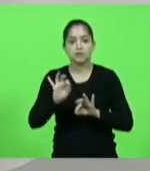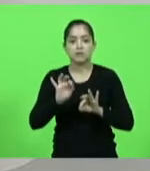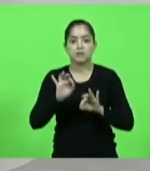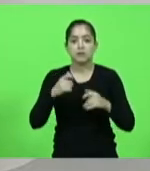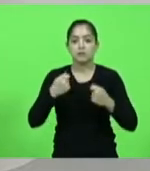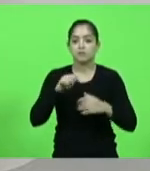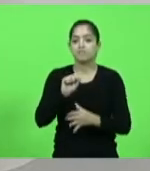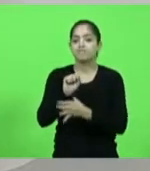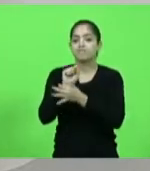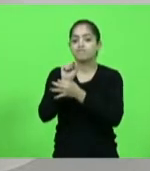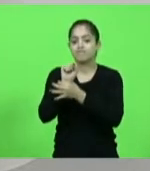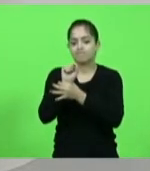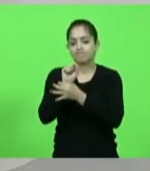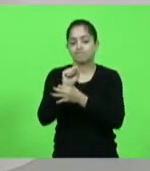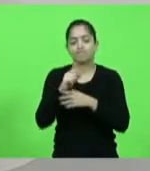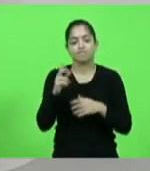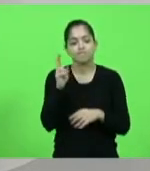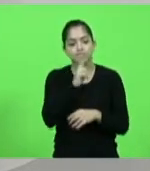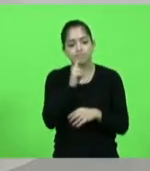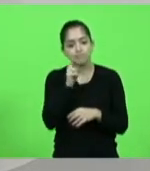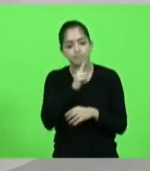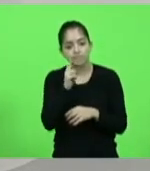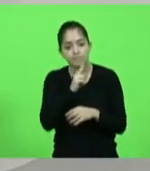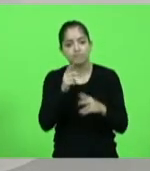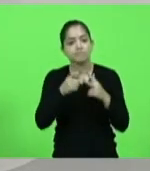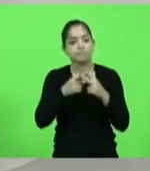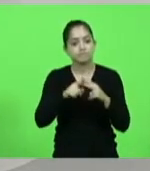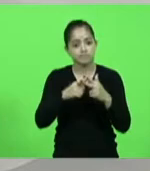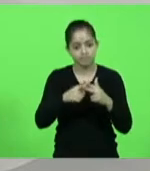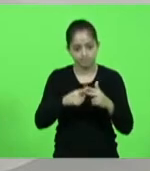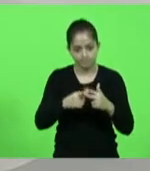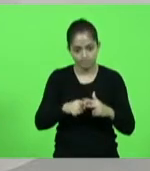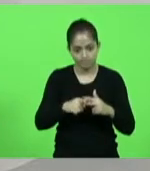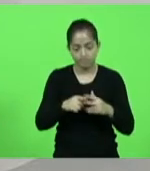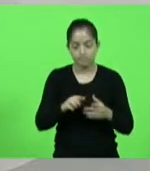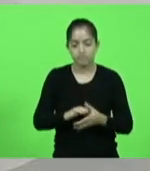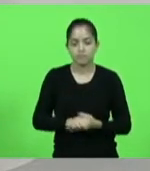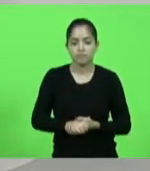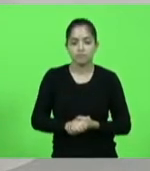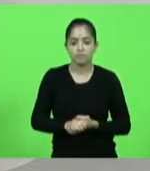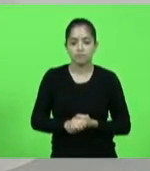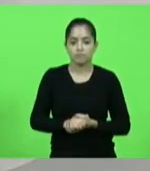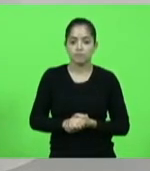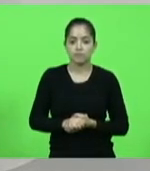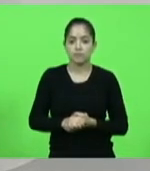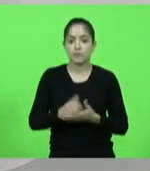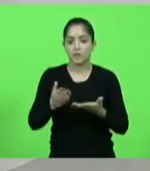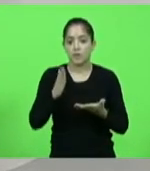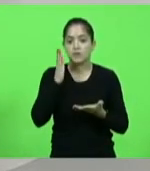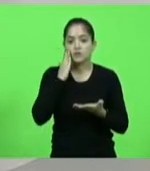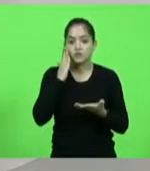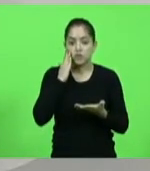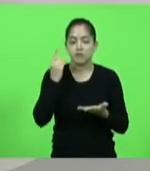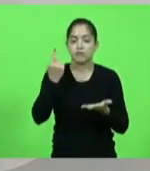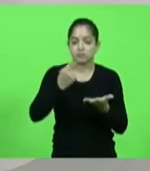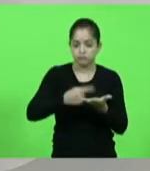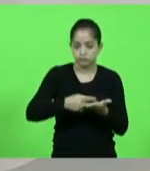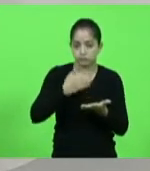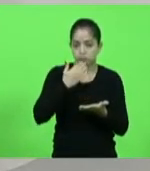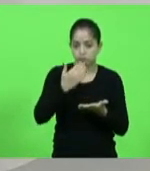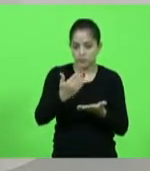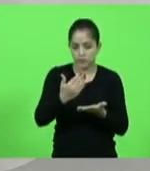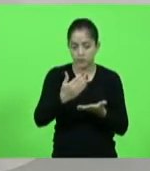que é urgente e necessária a manutenção e conservação dessa rodovia. Eu sei que já foi formalizado um pedido para o